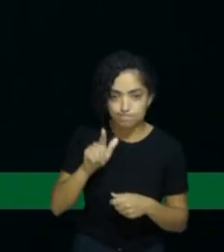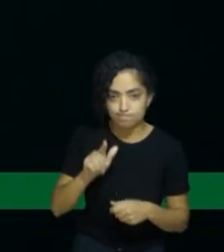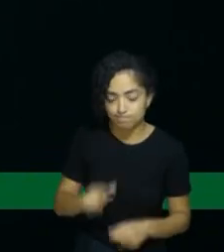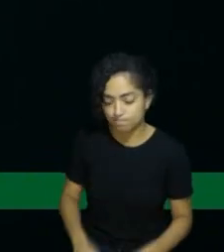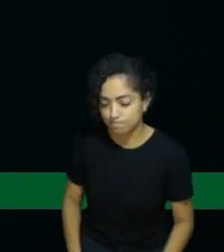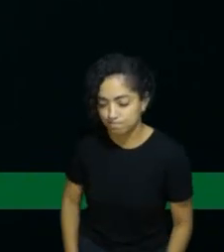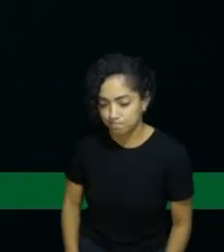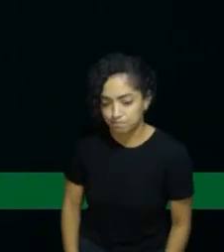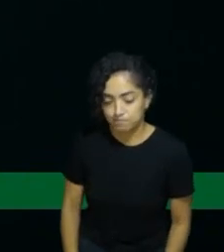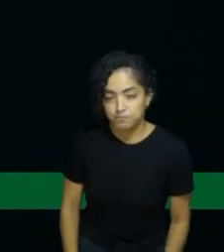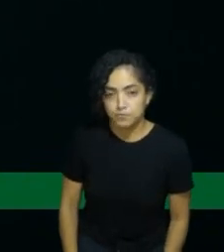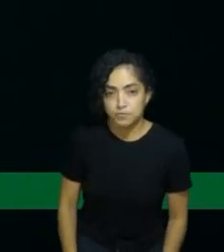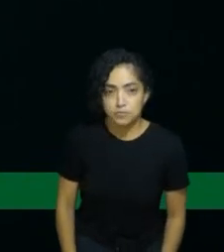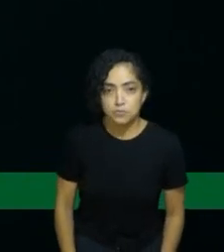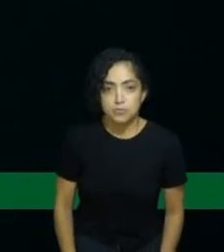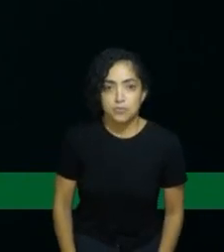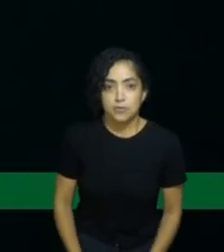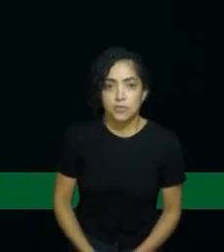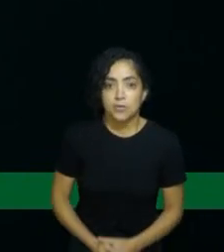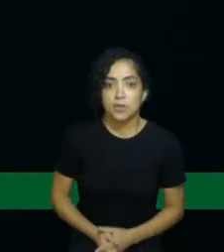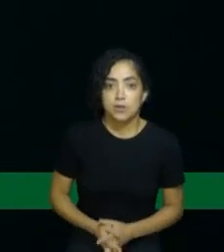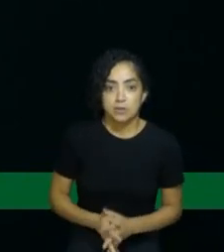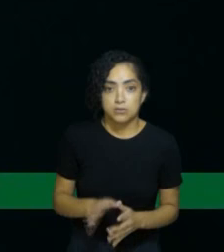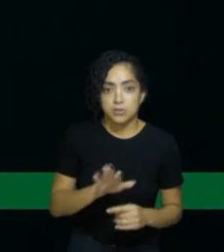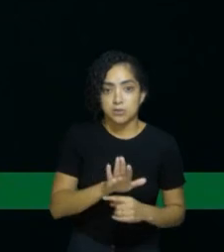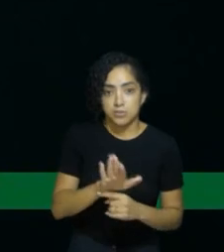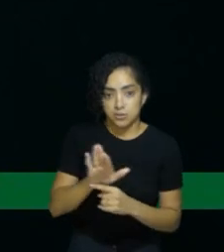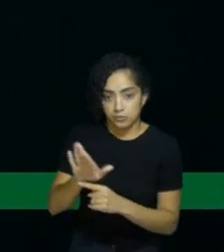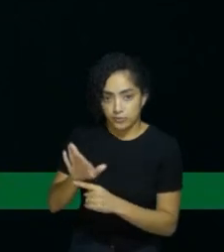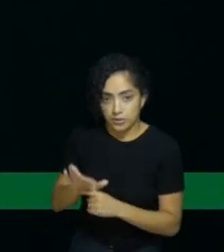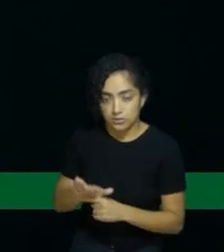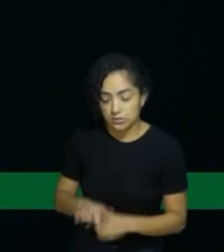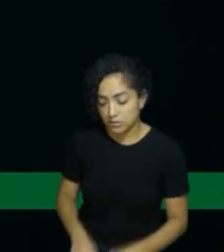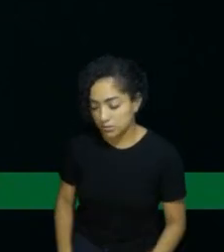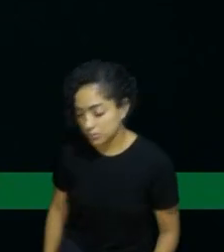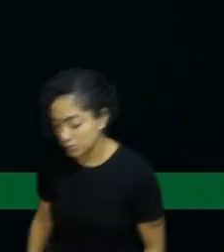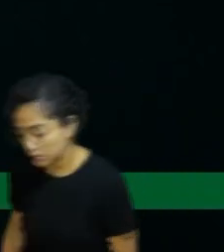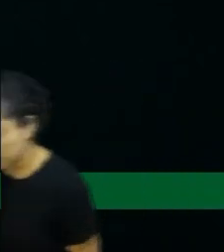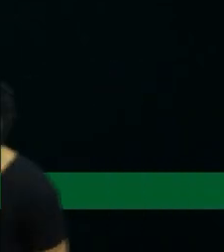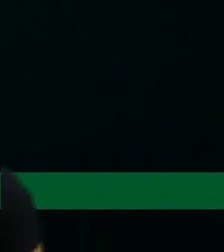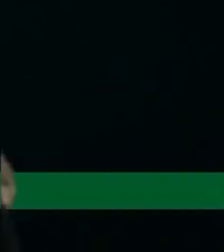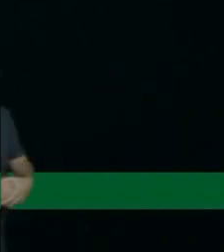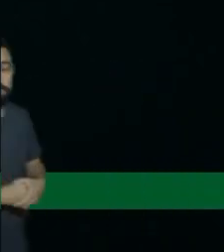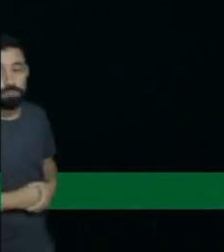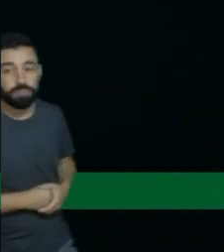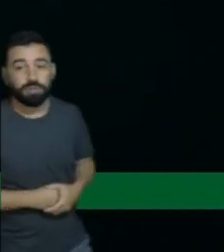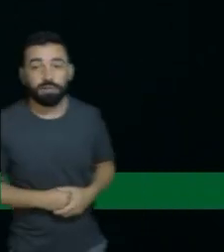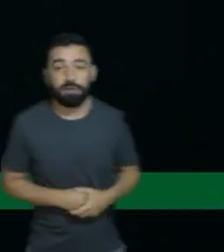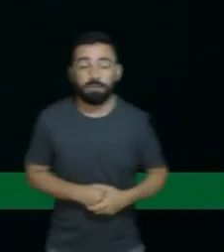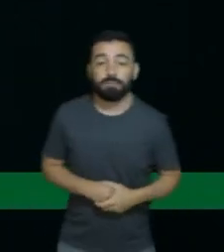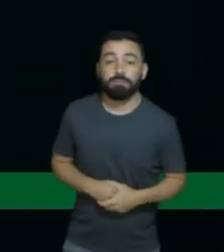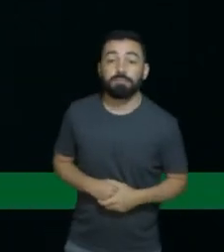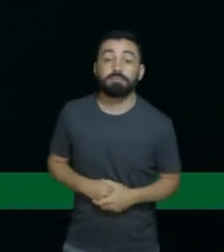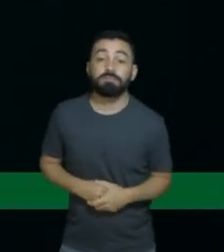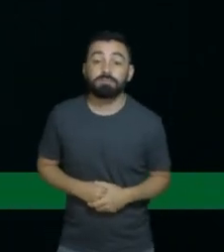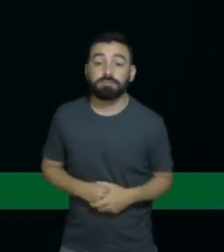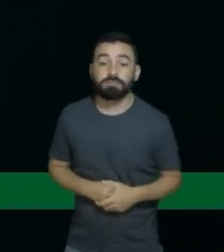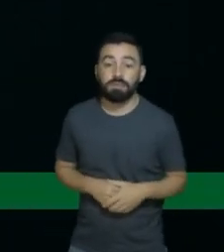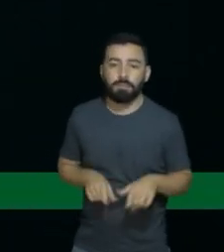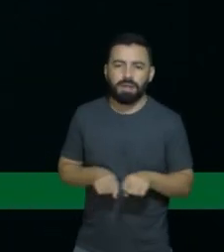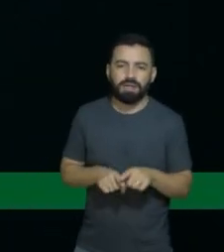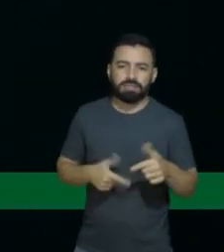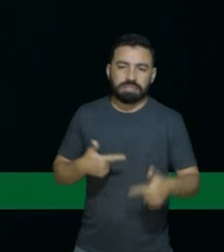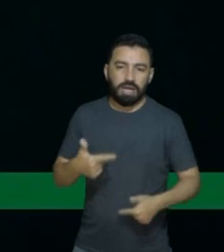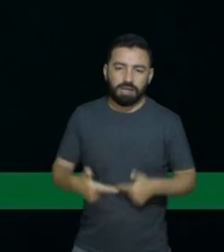economizar ofertar uma diálise de conforto uma diálise humanizada Inclusive a diálise domiciliar